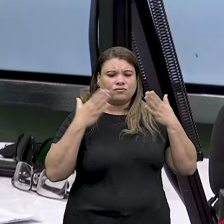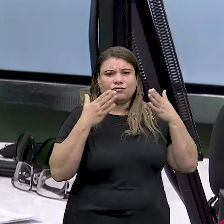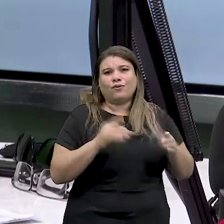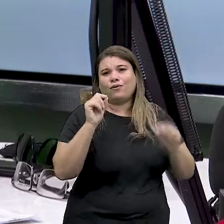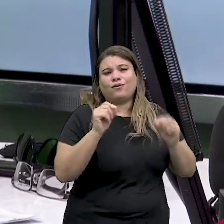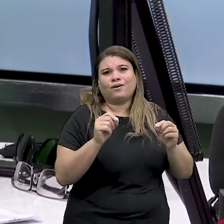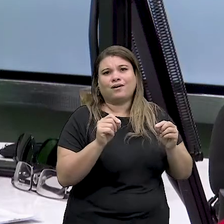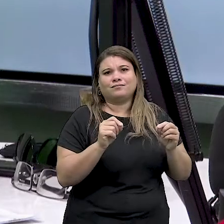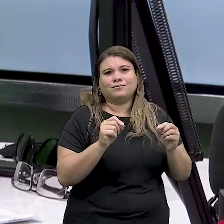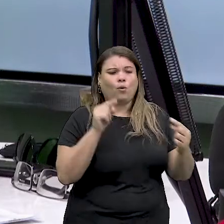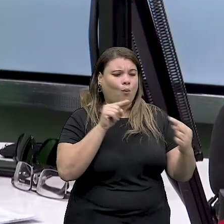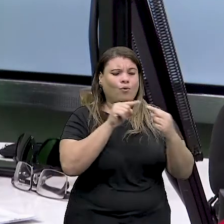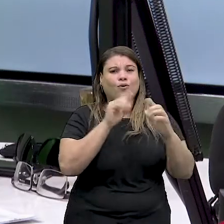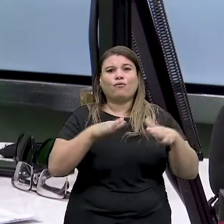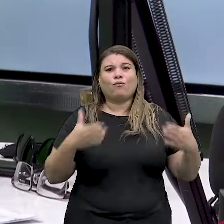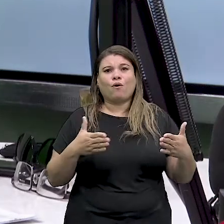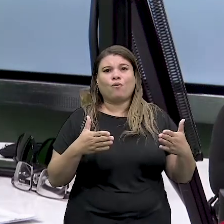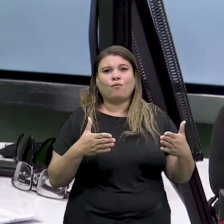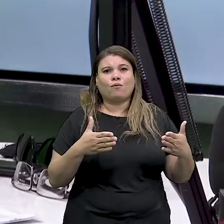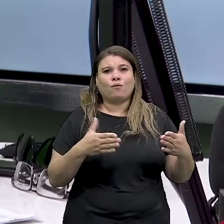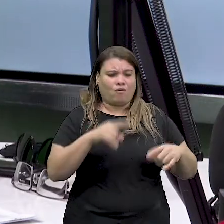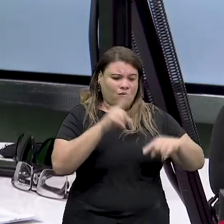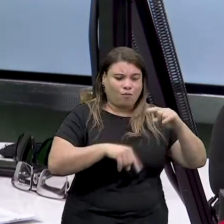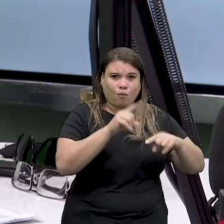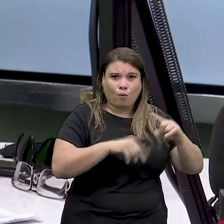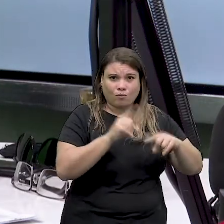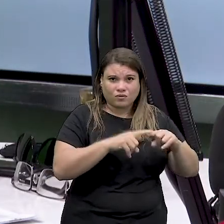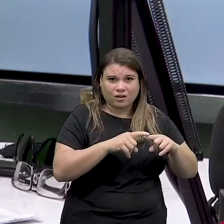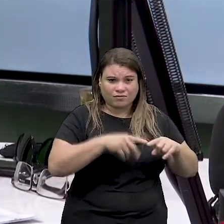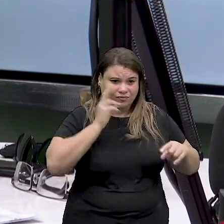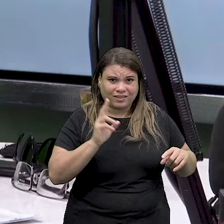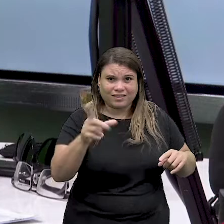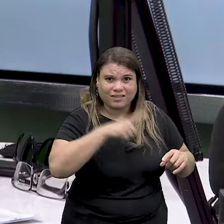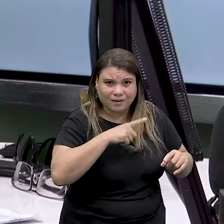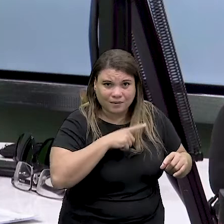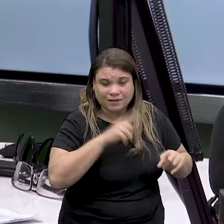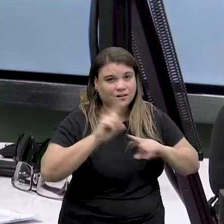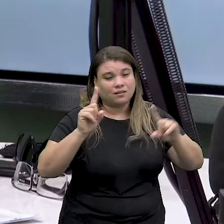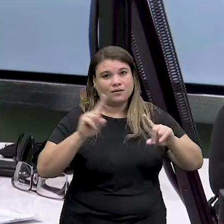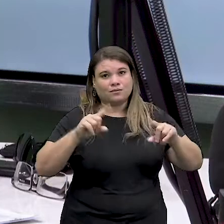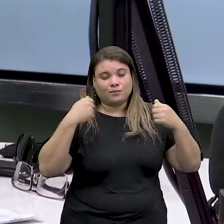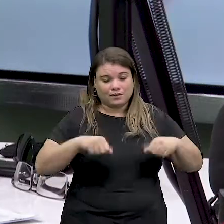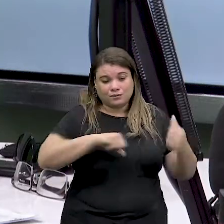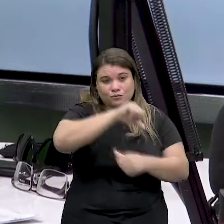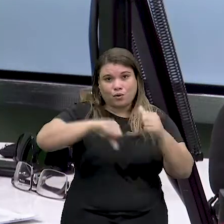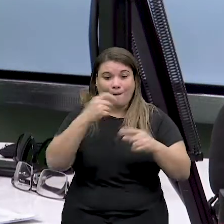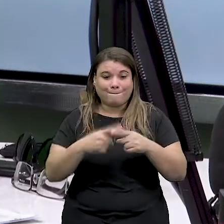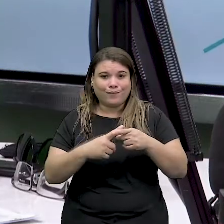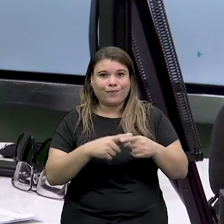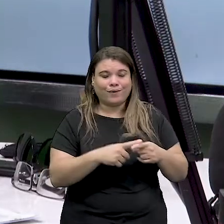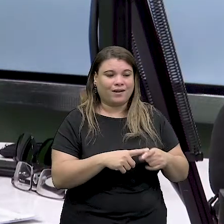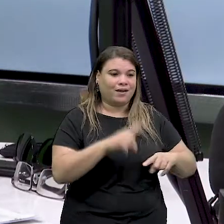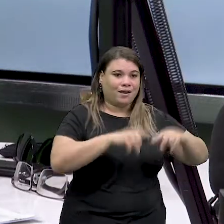eu lembro a palavra. A mesma coisa acontece no poder público, parece que é sempre deixado para fazer uma obra seguinte, né? E aí a gente